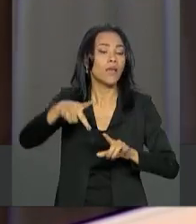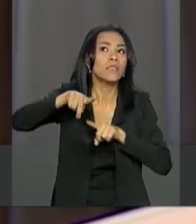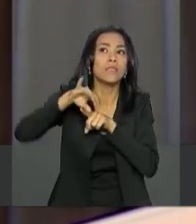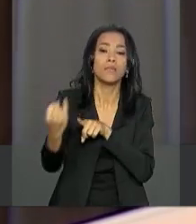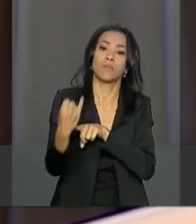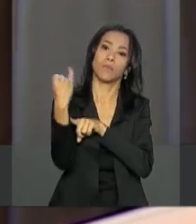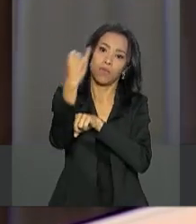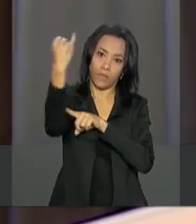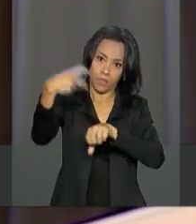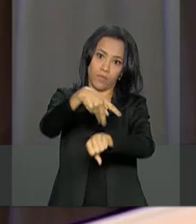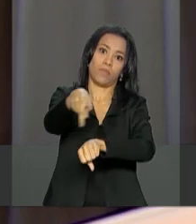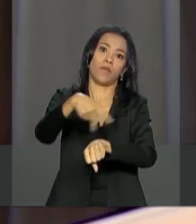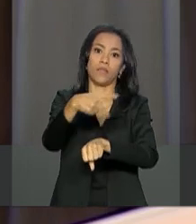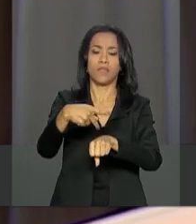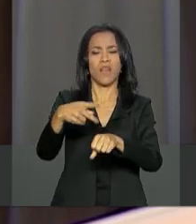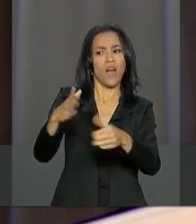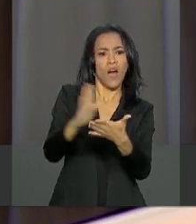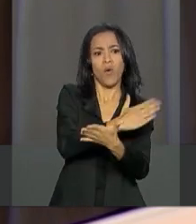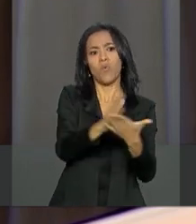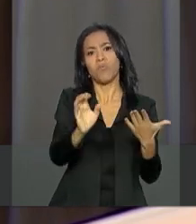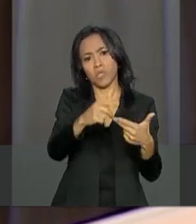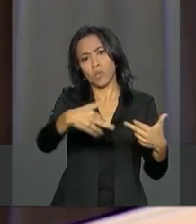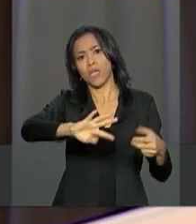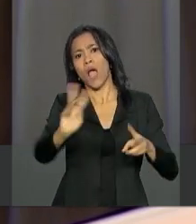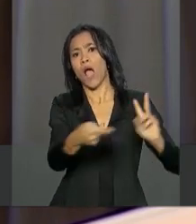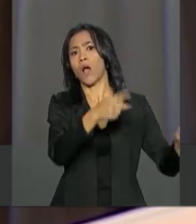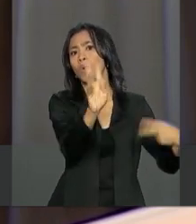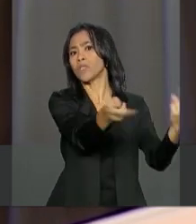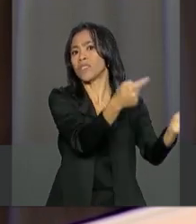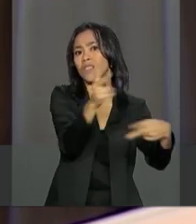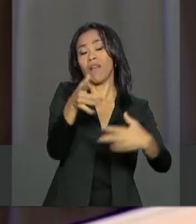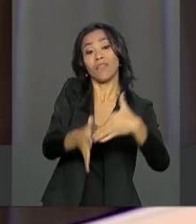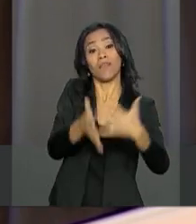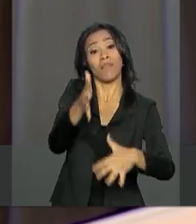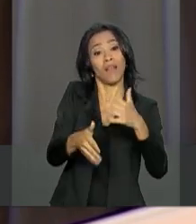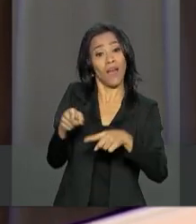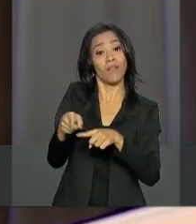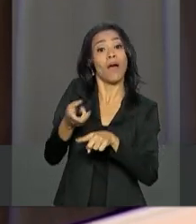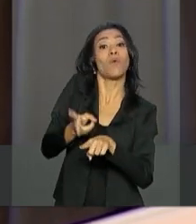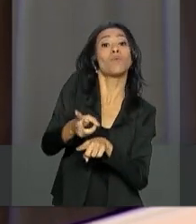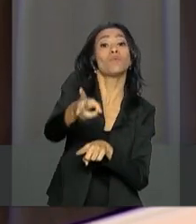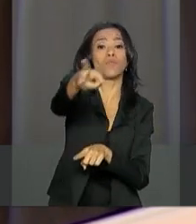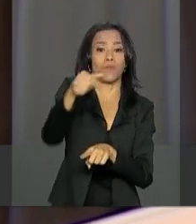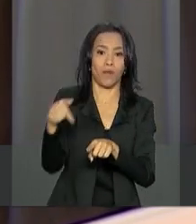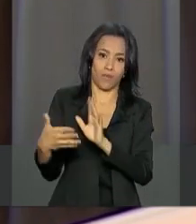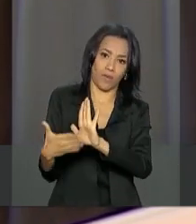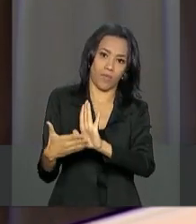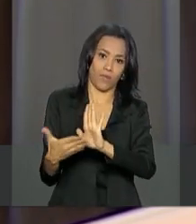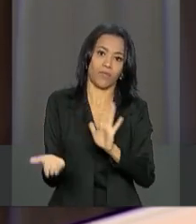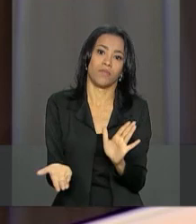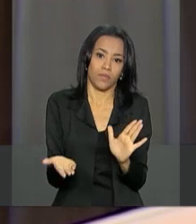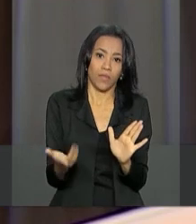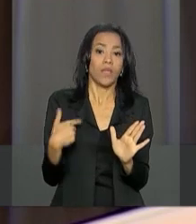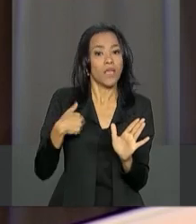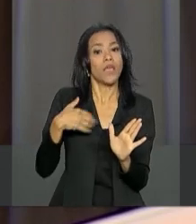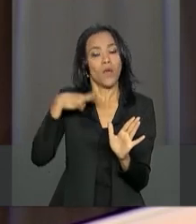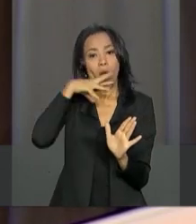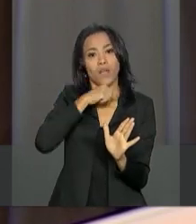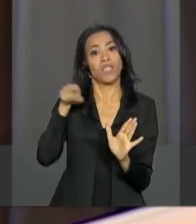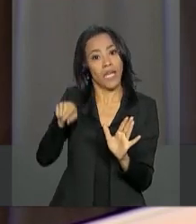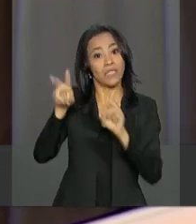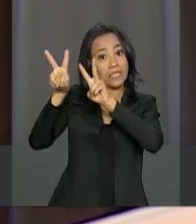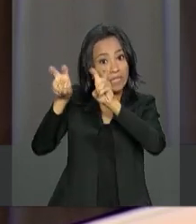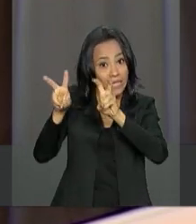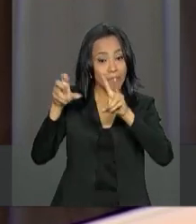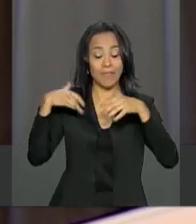variadas circunstâncias impediram que se a votasse neste governo, porque este é um tema, eu reconheço, bastante